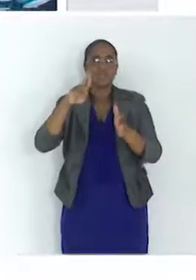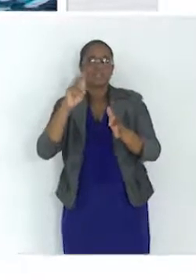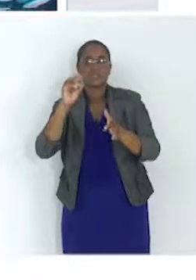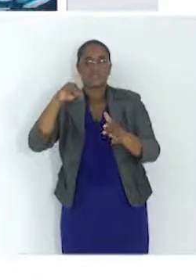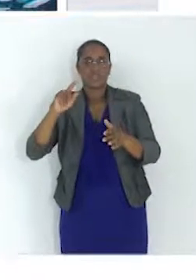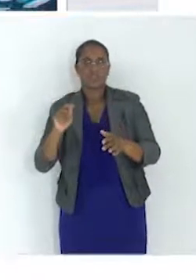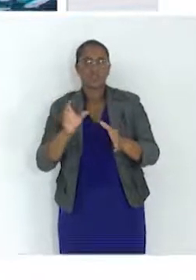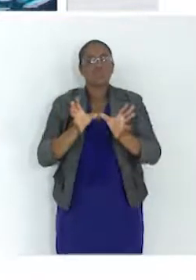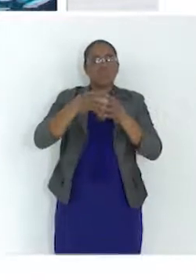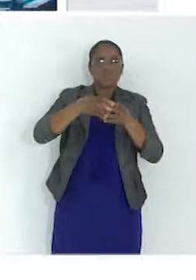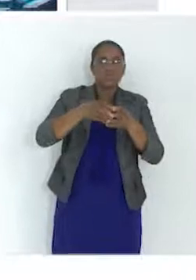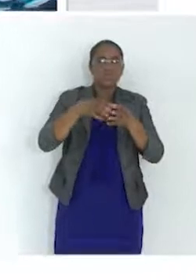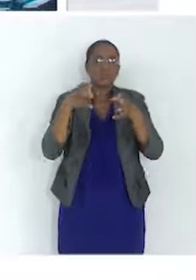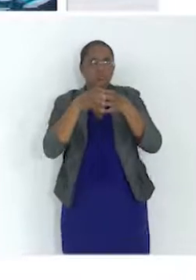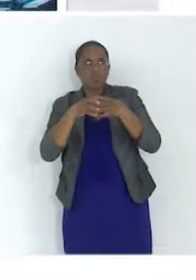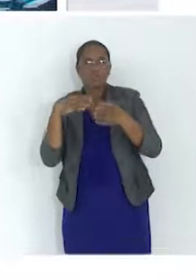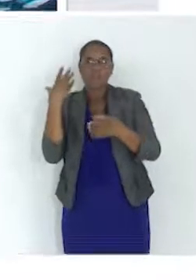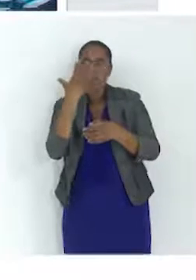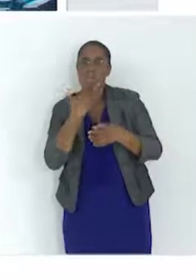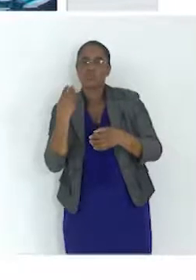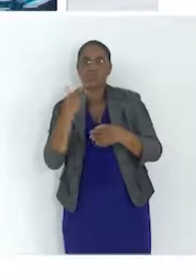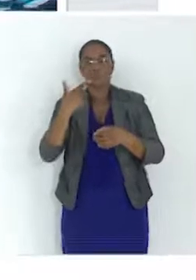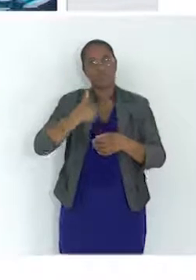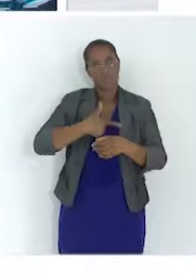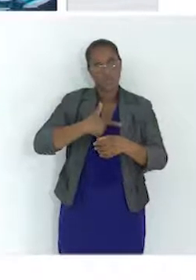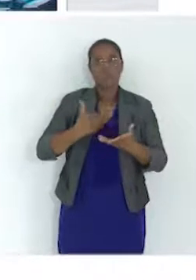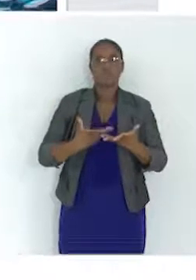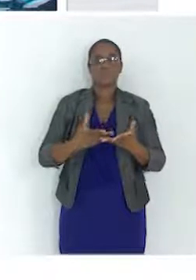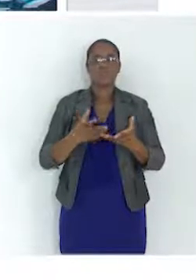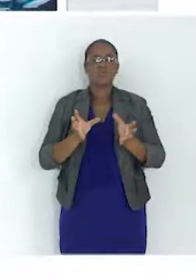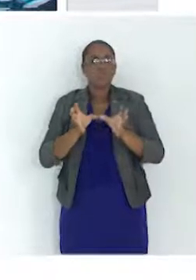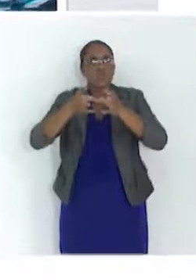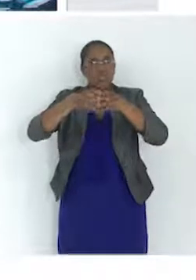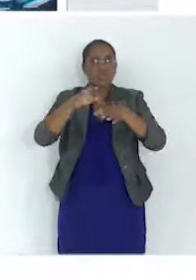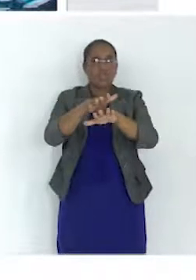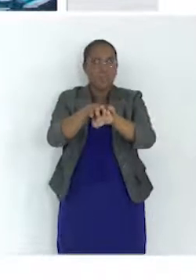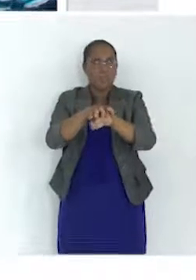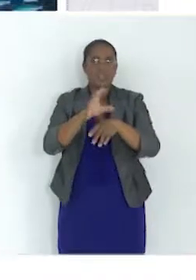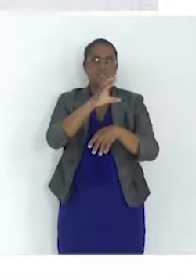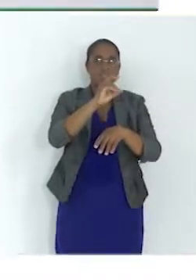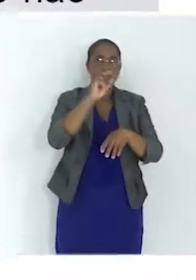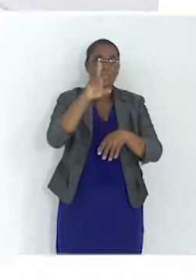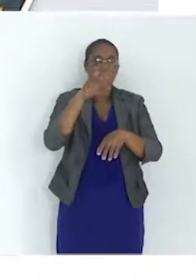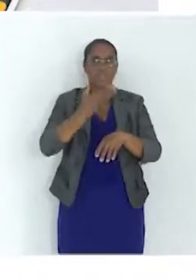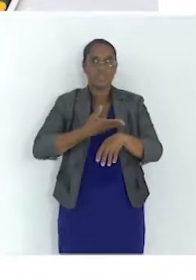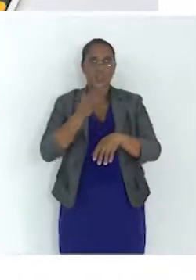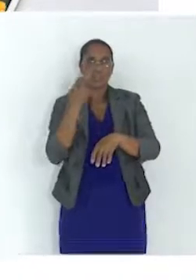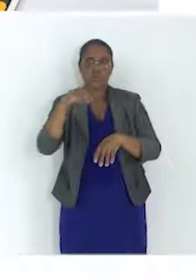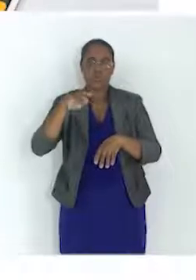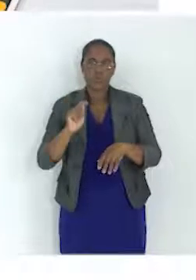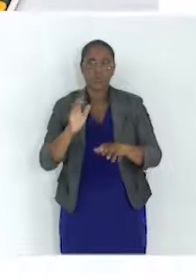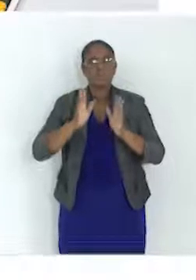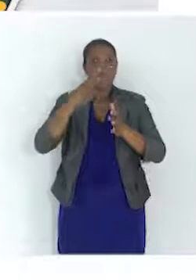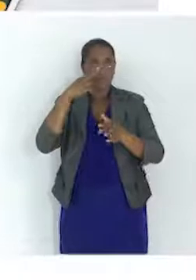turma. Um conjunto de peixe, cardume. Já vamos ver também exercícios sobre isso, que não é nada